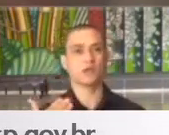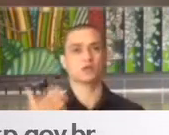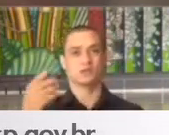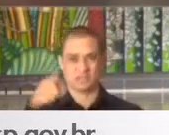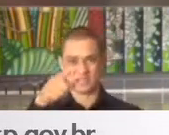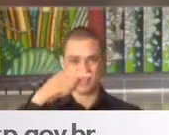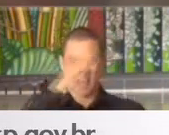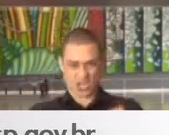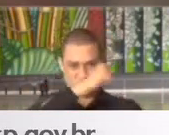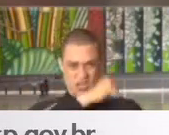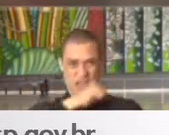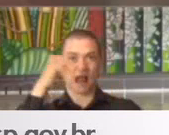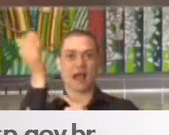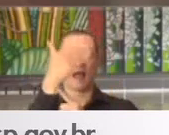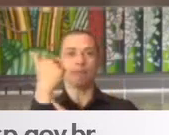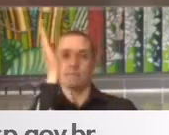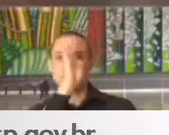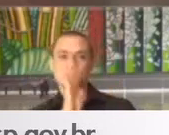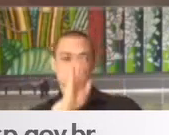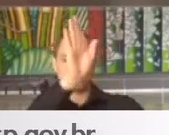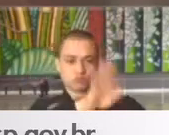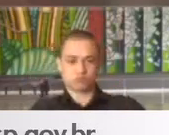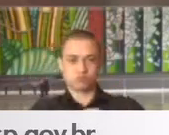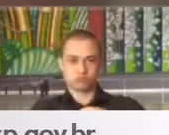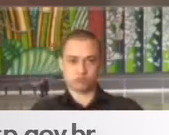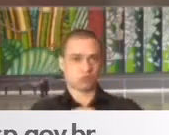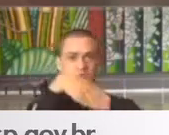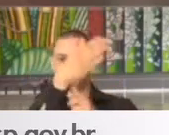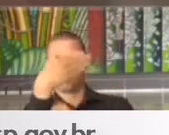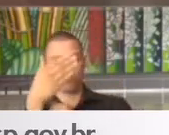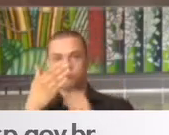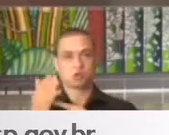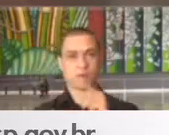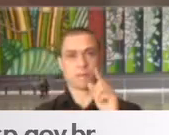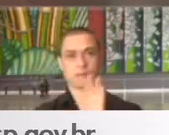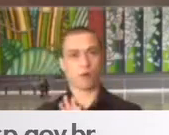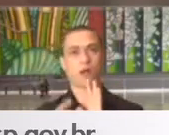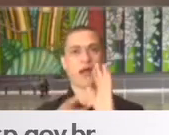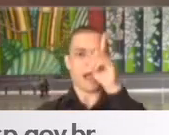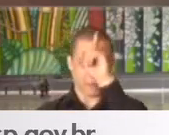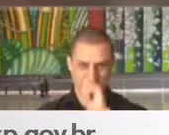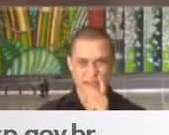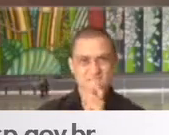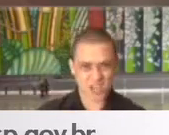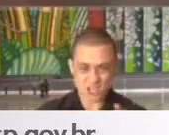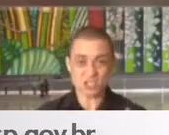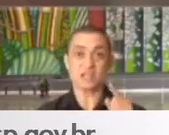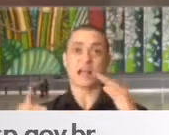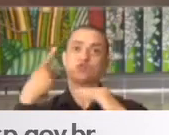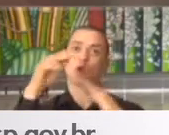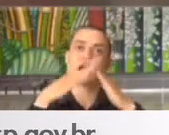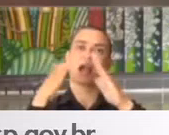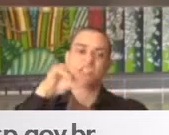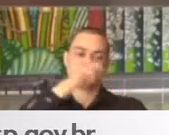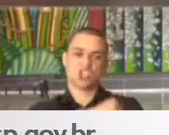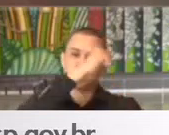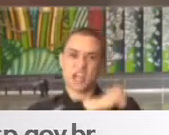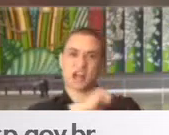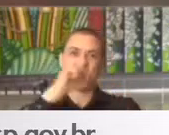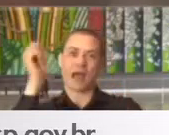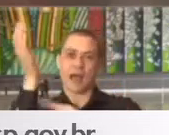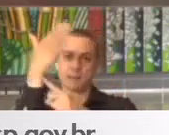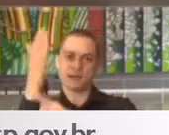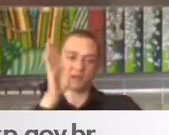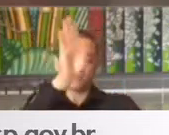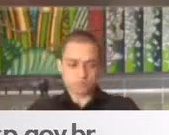seja qual for a forma desta bandeira brasileira ou a cor verde amarela, na janela da sua casa, do seu escritório, do seu